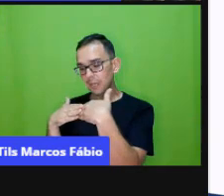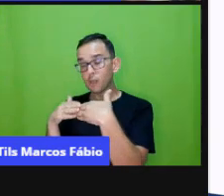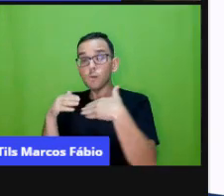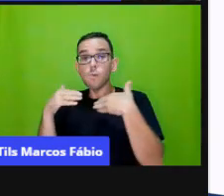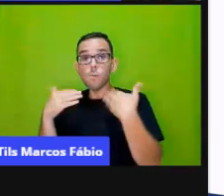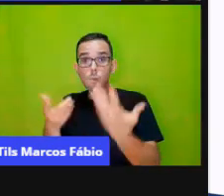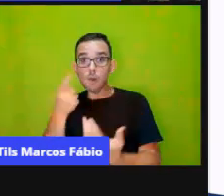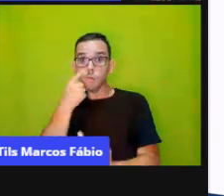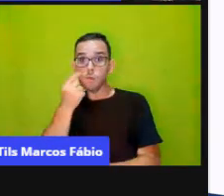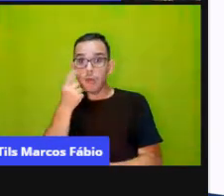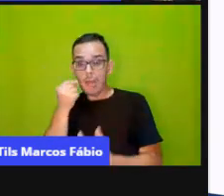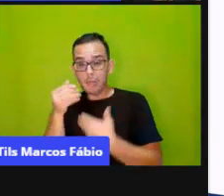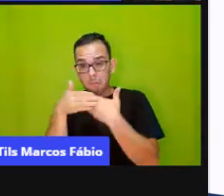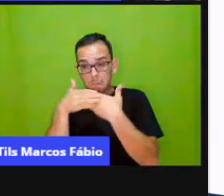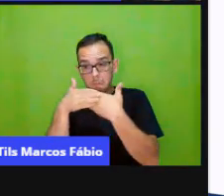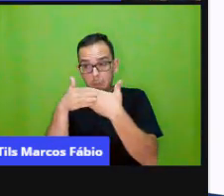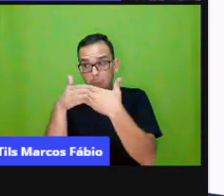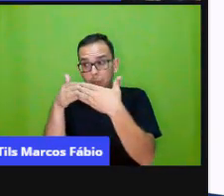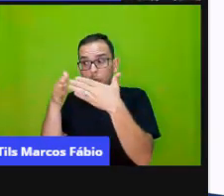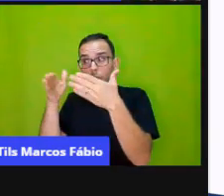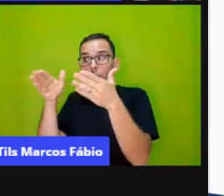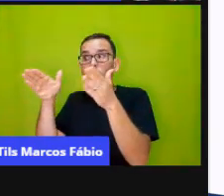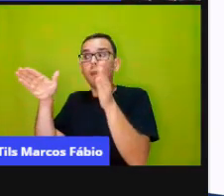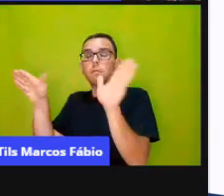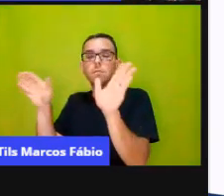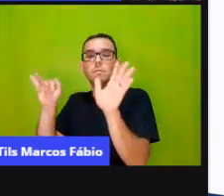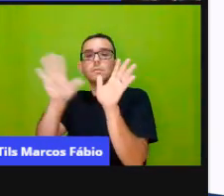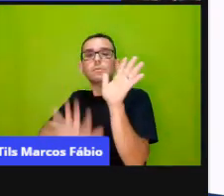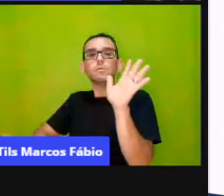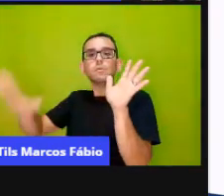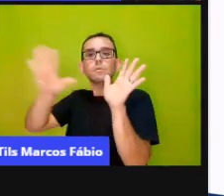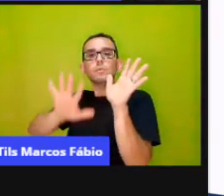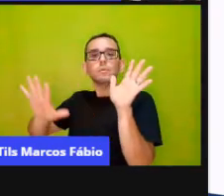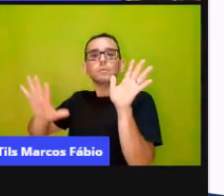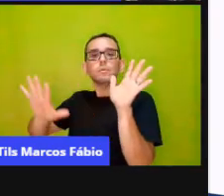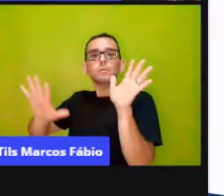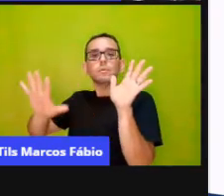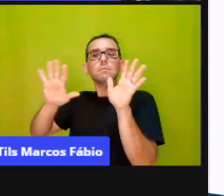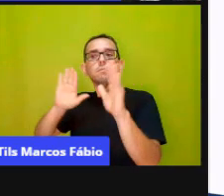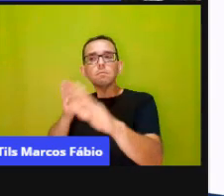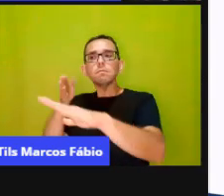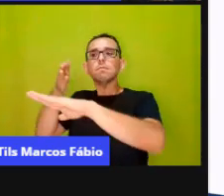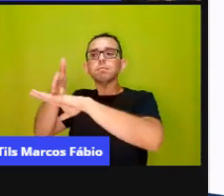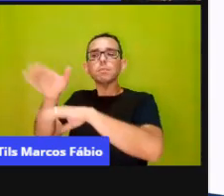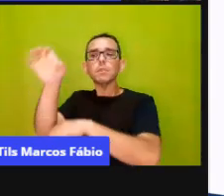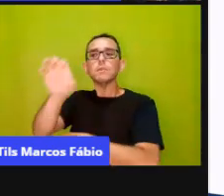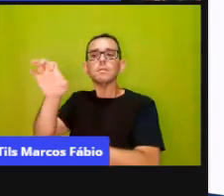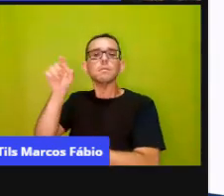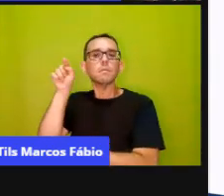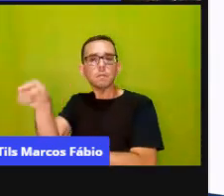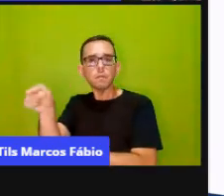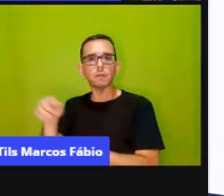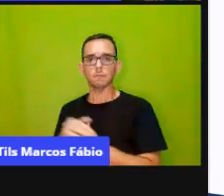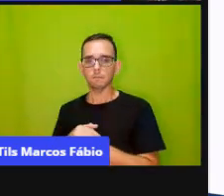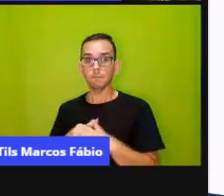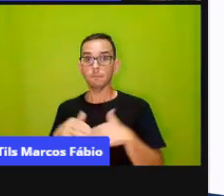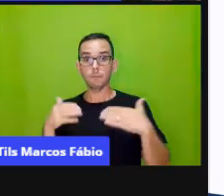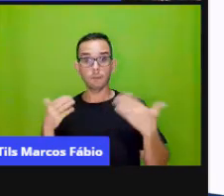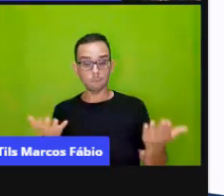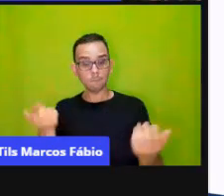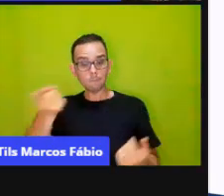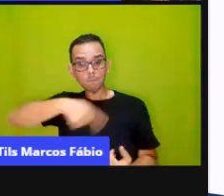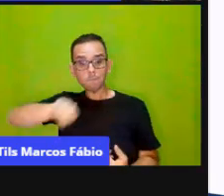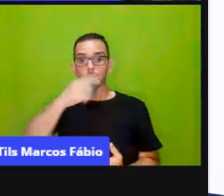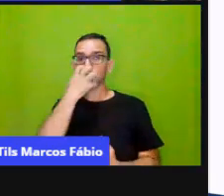vão ampliando a sua distribuição geográfica e chegam na Europa há 2.000 anos, aí sim esses